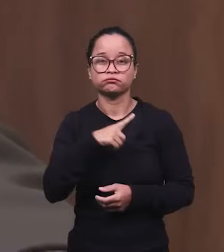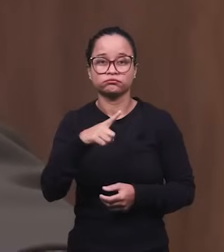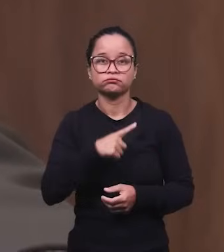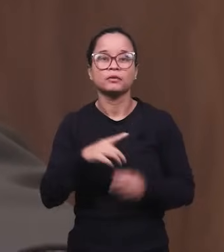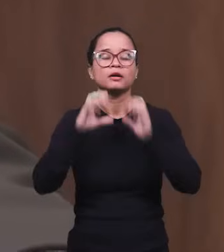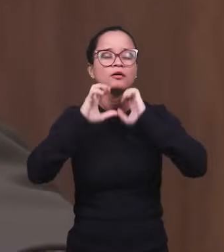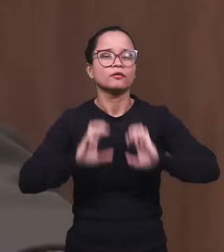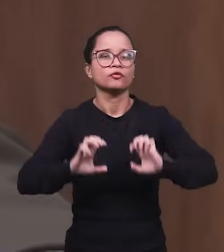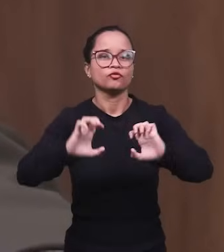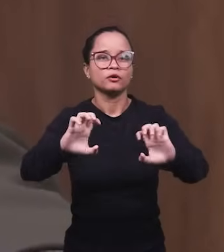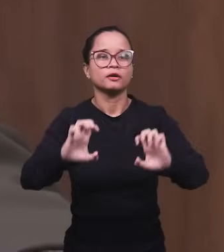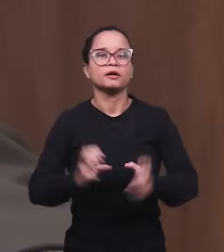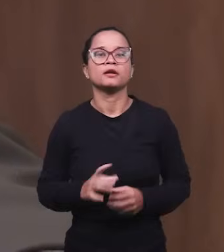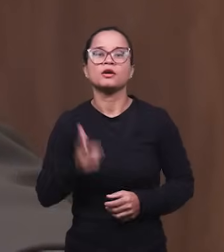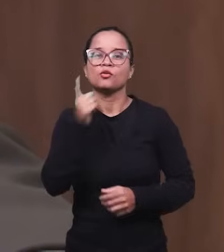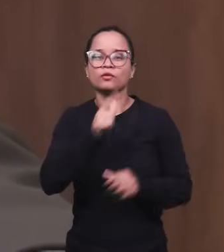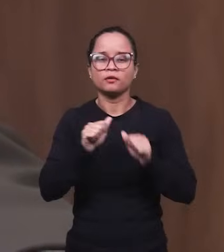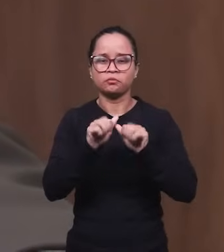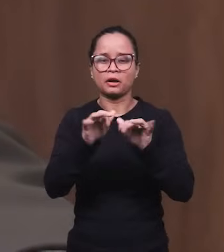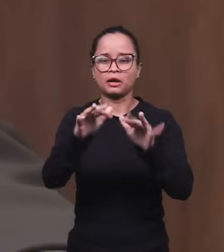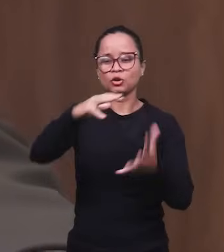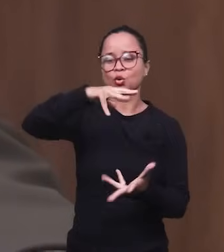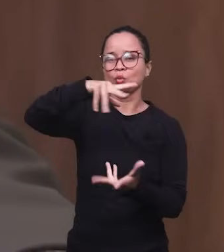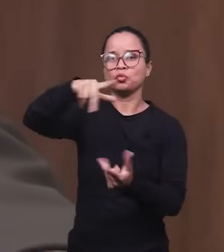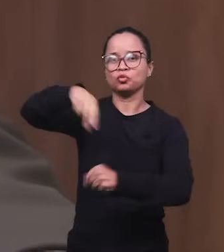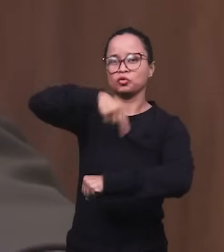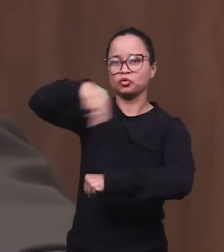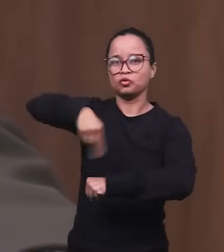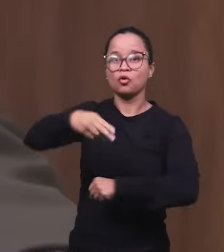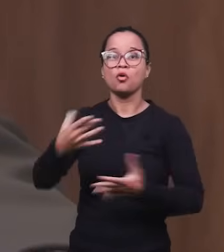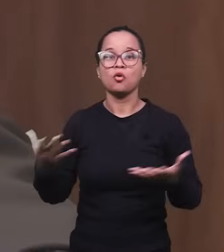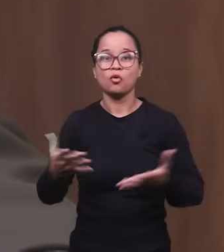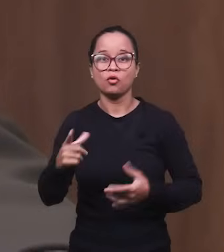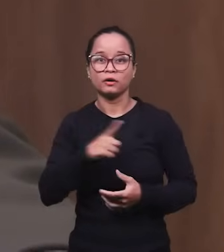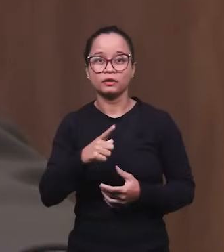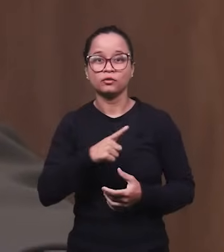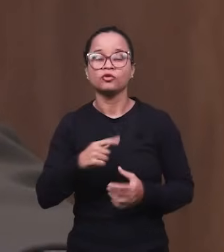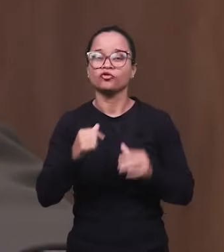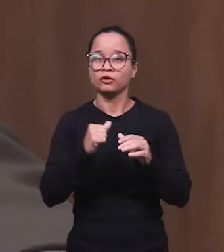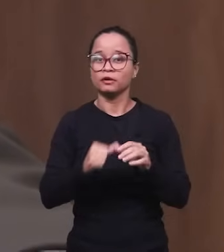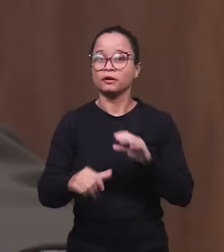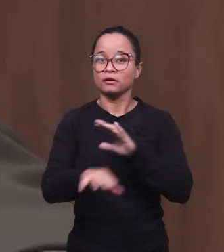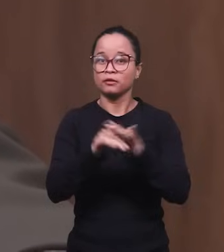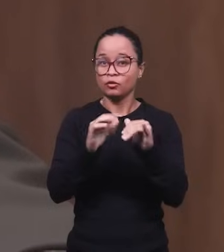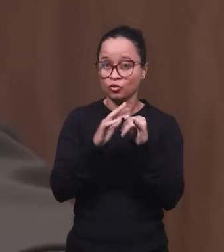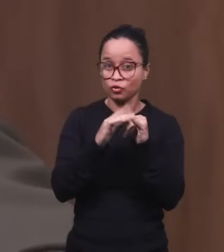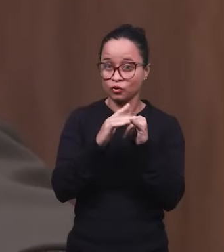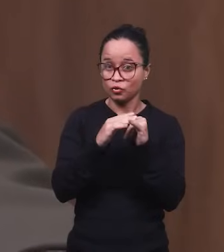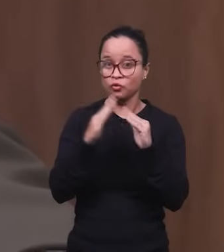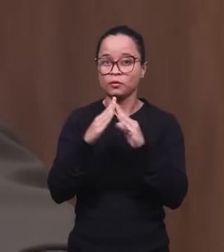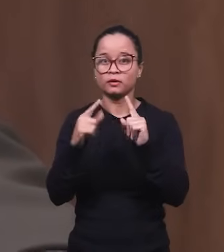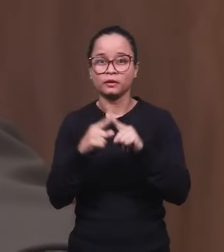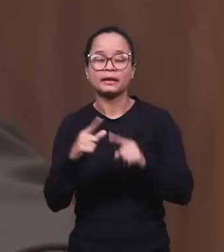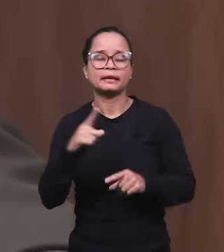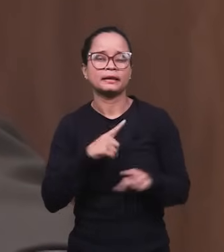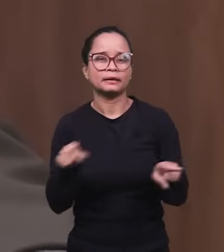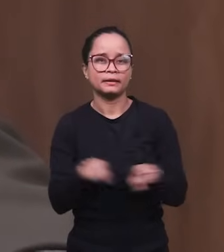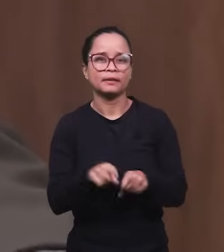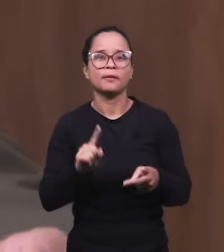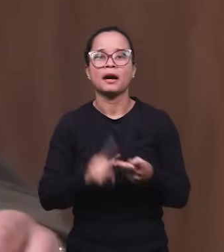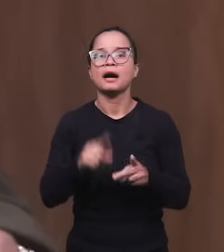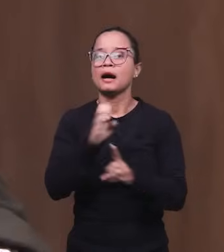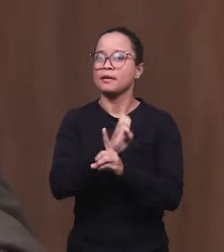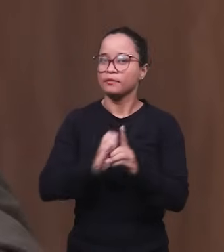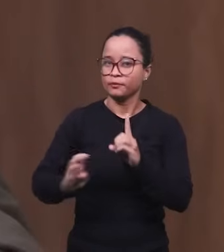que o evangelho ele atinja todas as nações. Aí nós temos hoje as transmissões via canal no YouTube, né, na nossa igreja, temos